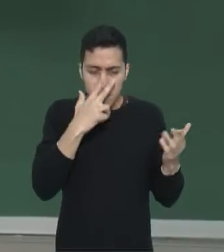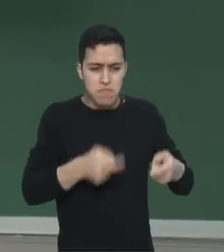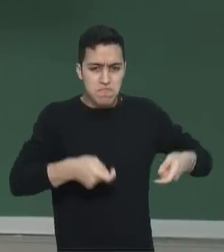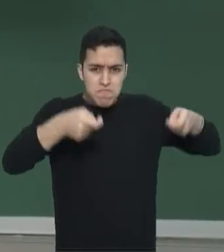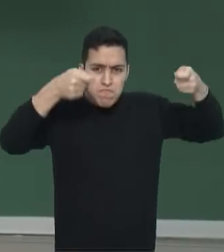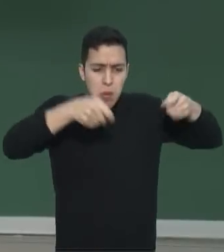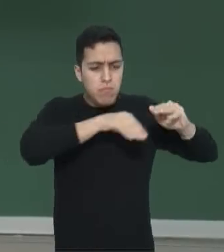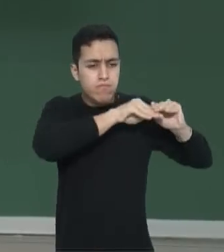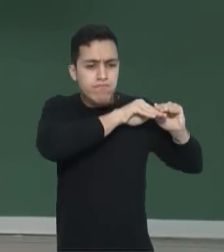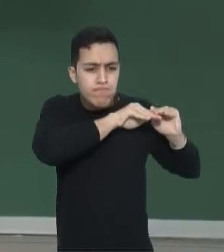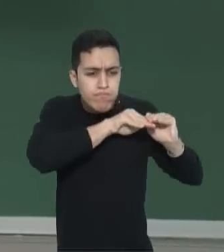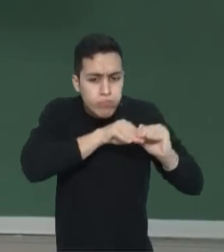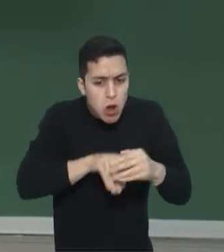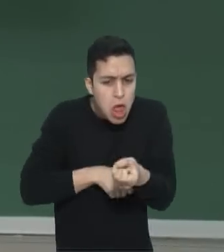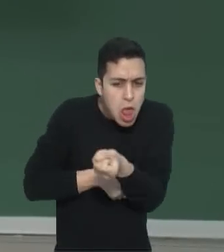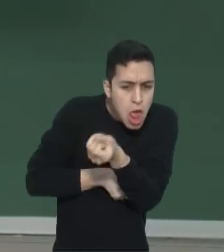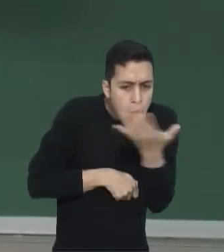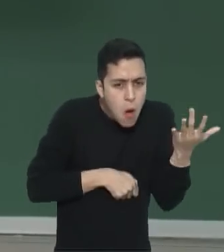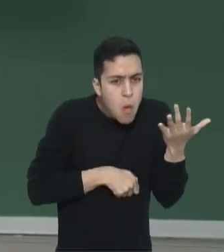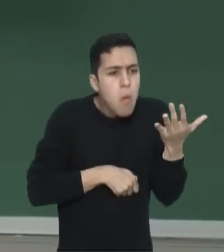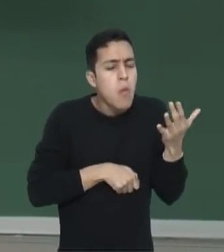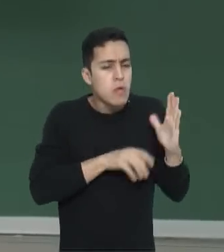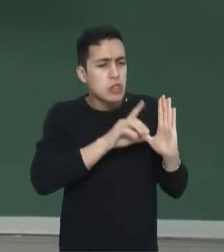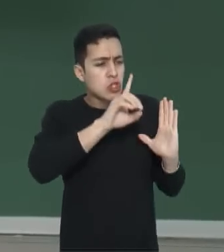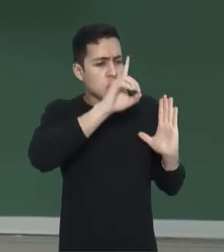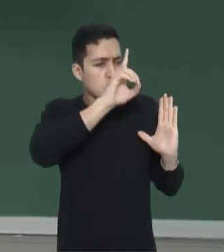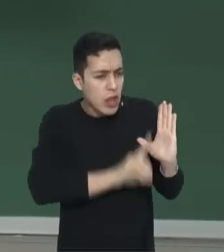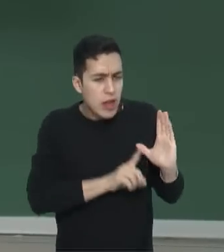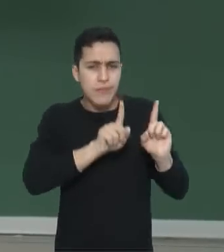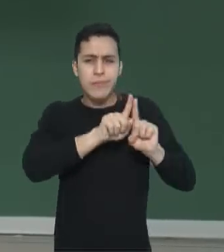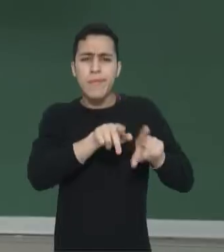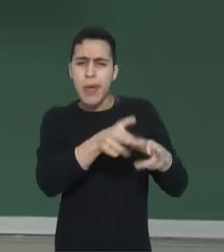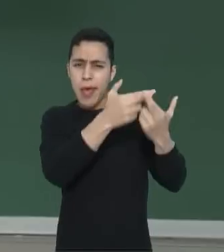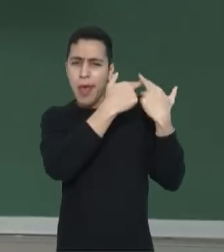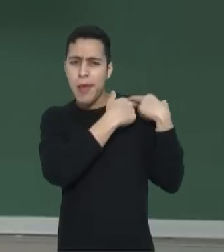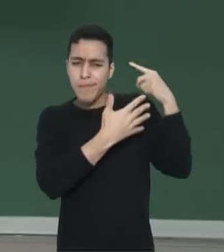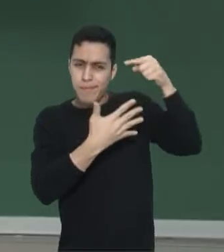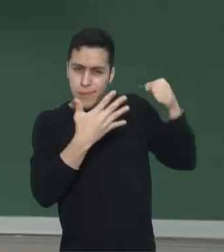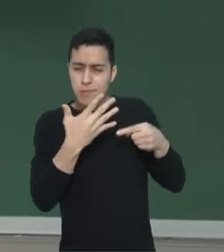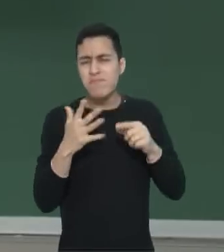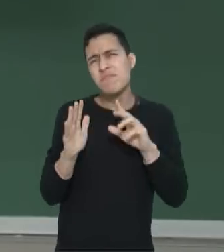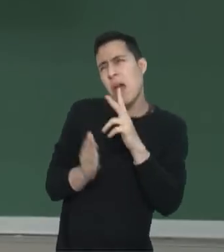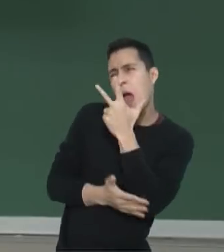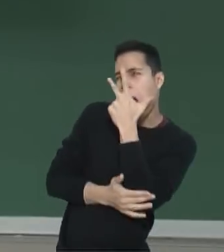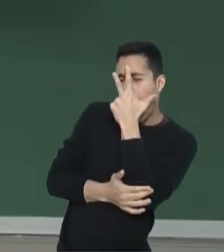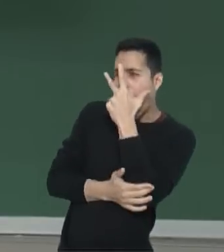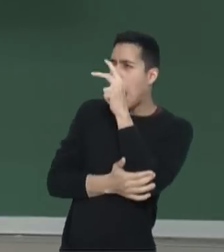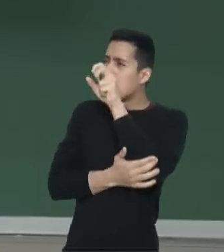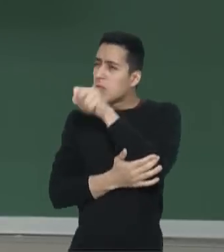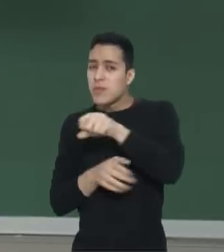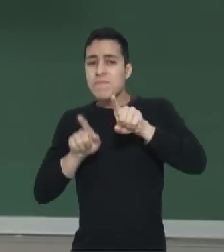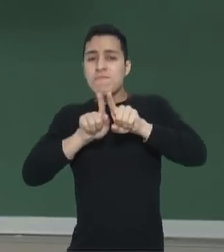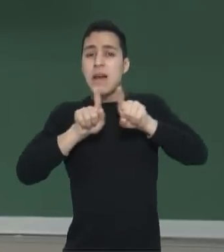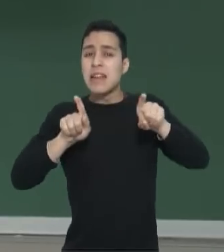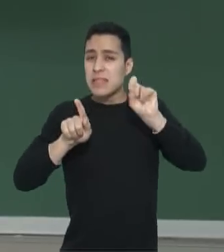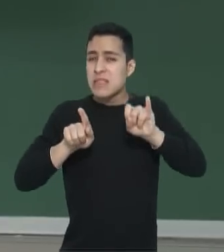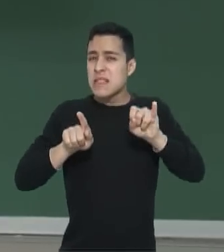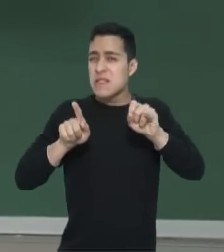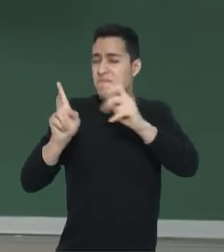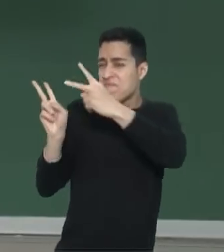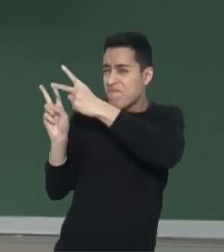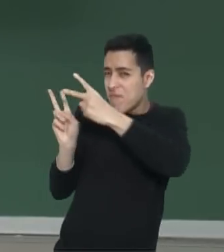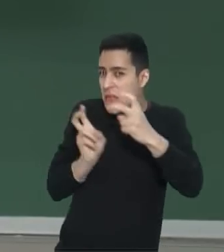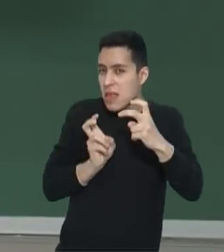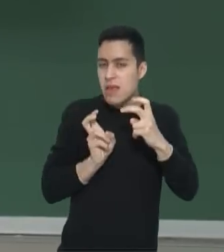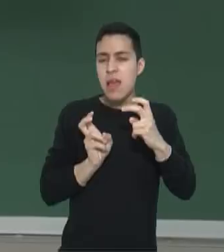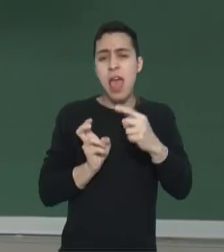determina alguns deveres, alguns direitos? De certa forma, podemos pensar que sim, mas se repararmos, é um texto